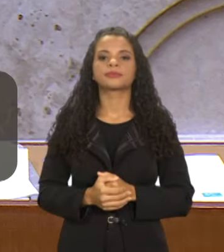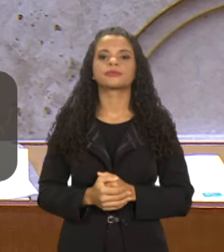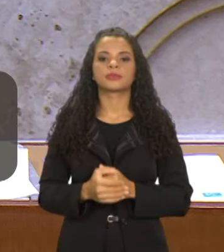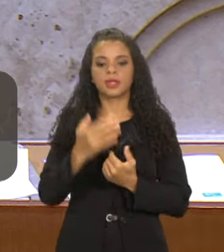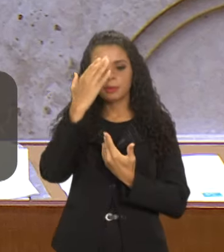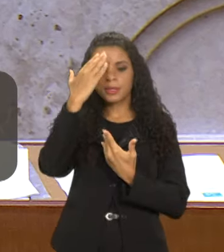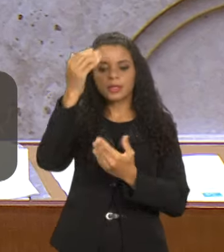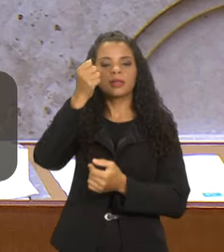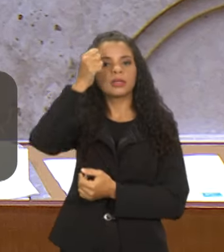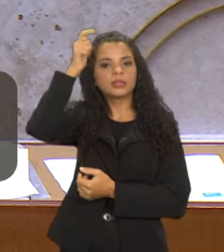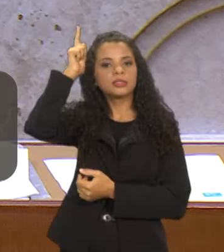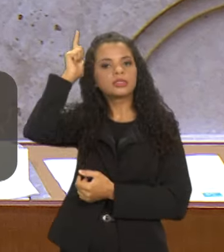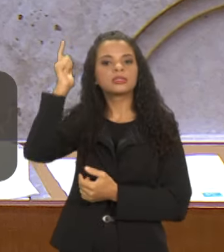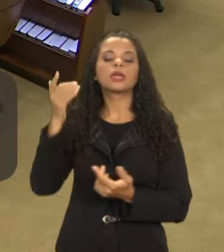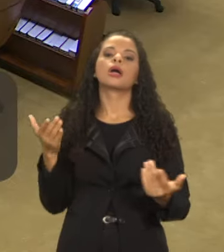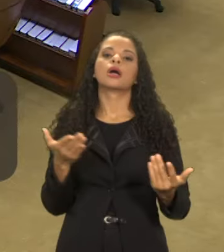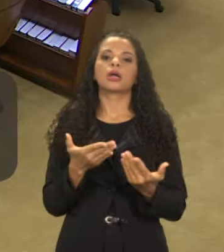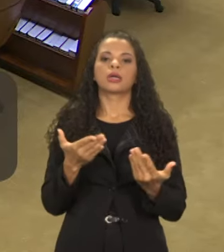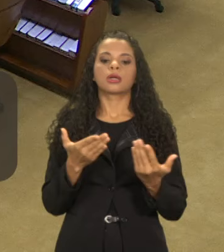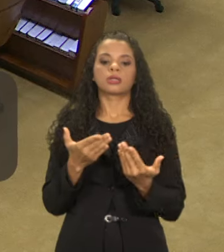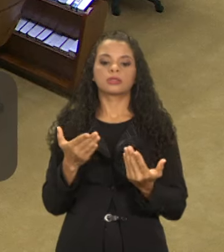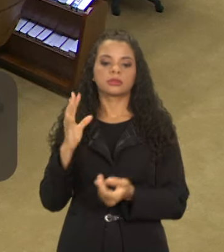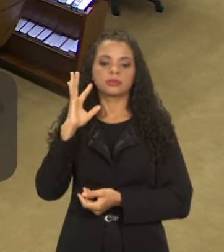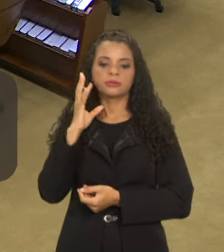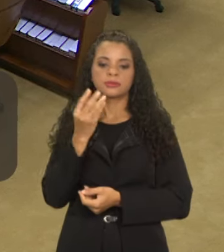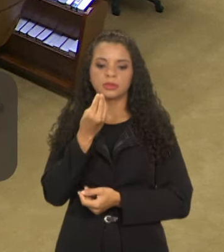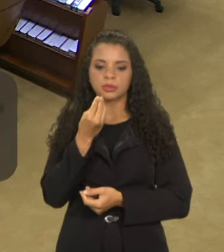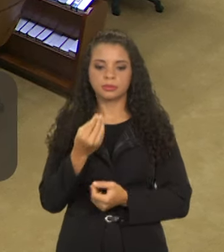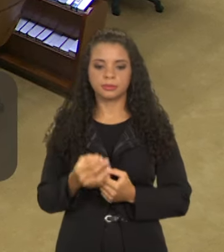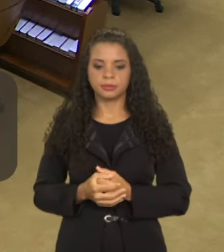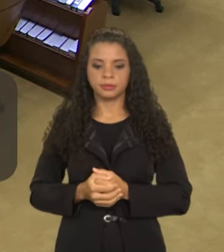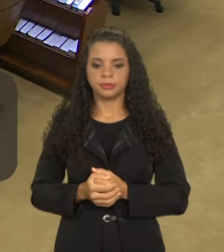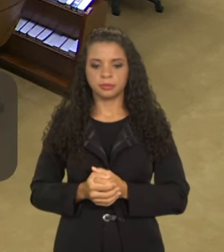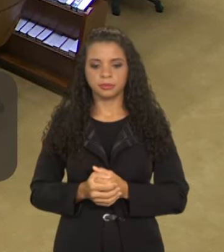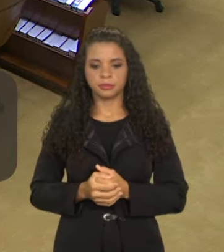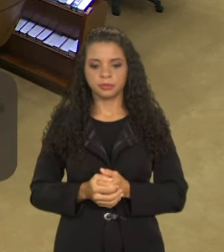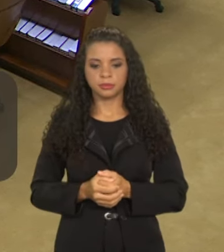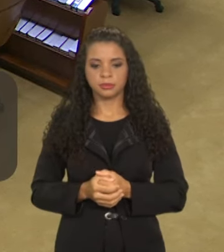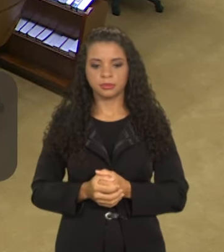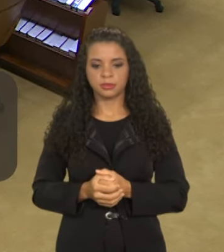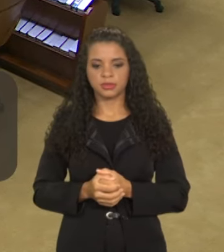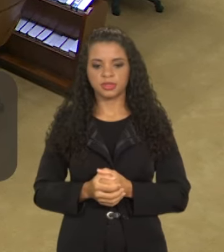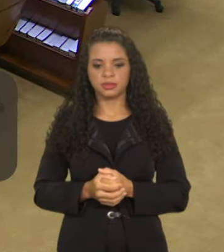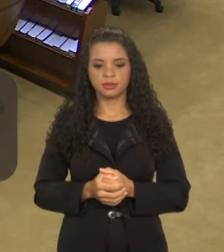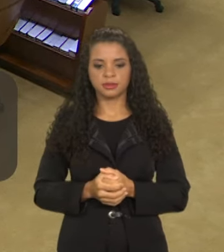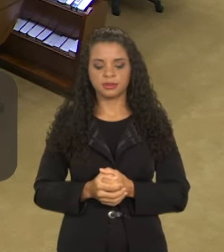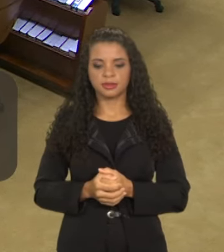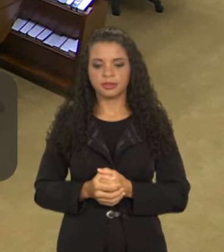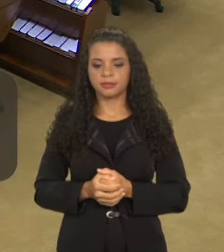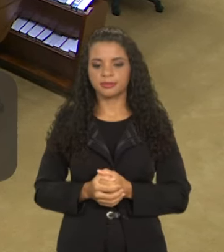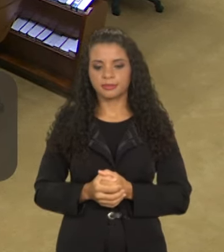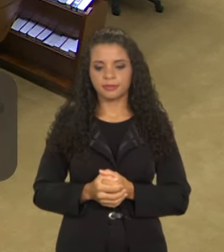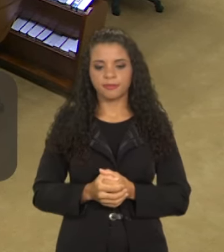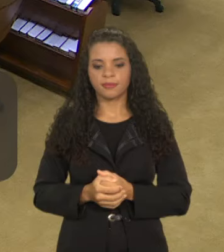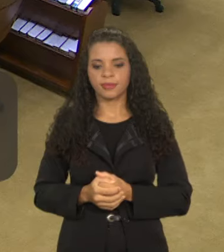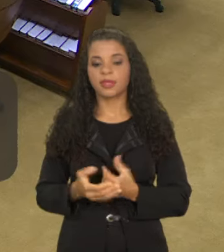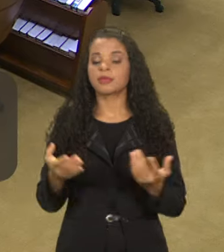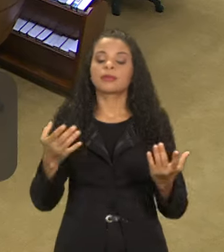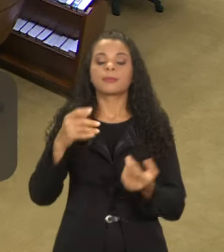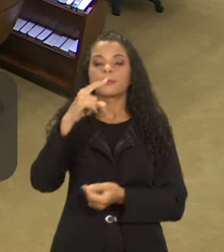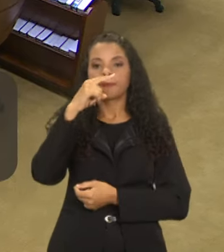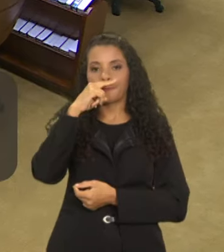Luiz Edson Fachin? Senhor presidente, nesta arguição de descumprimento do preceito